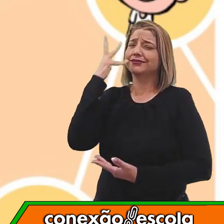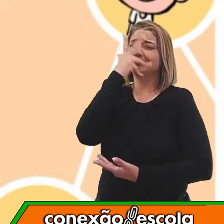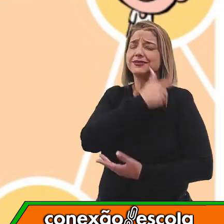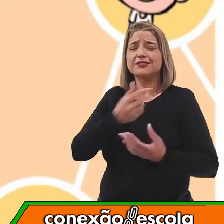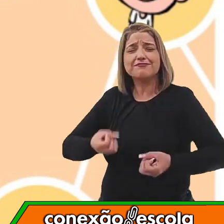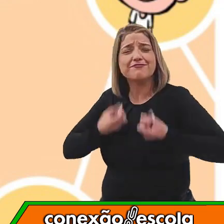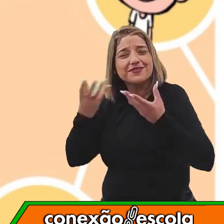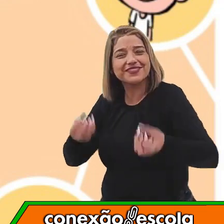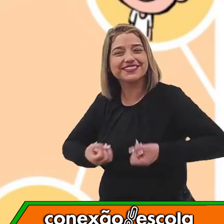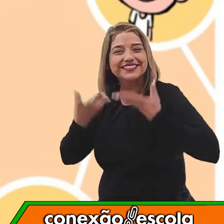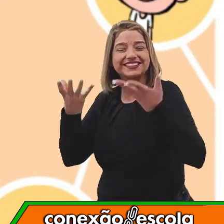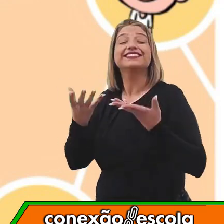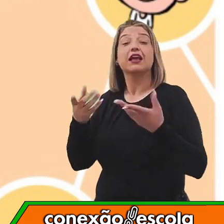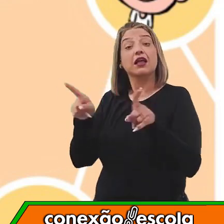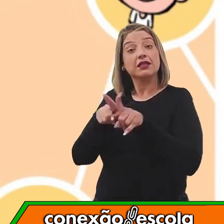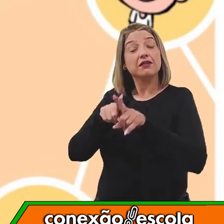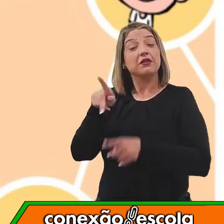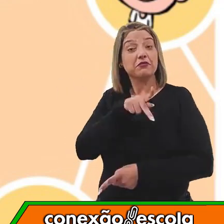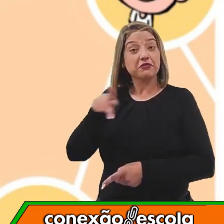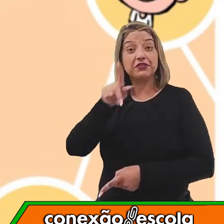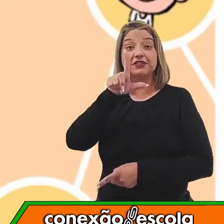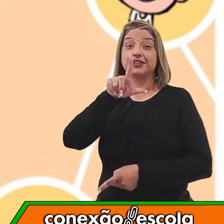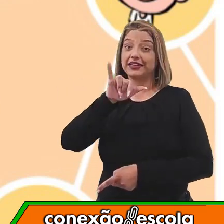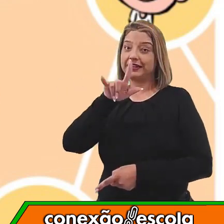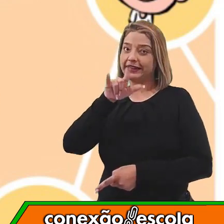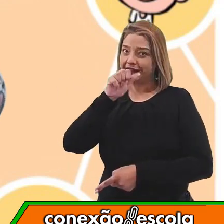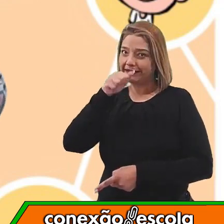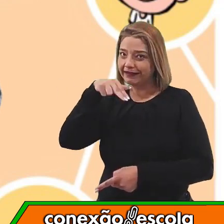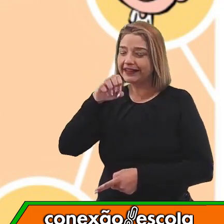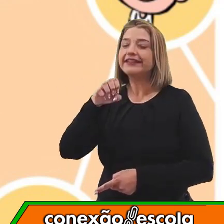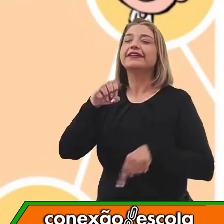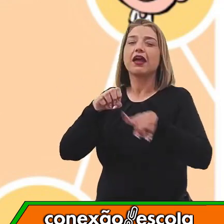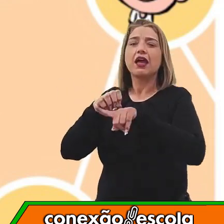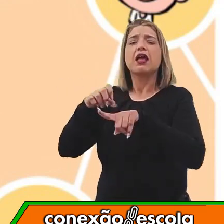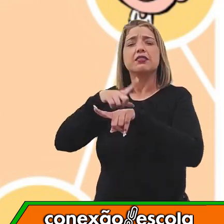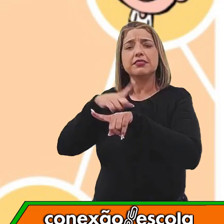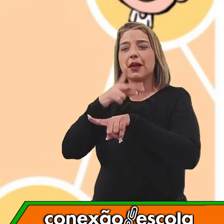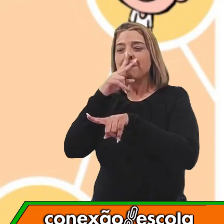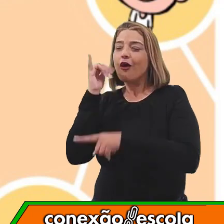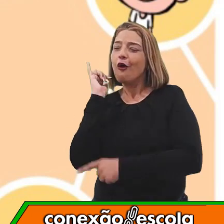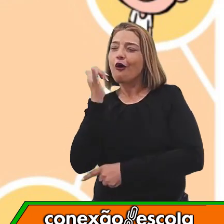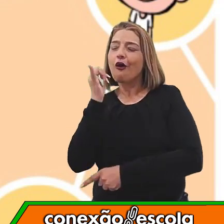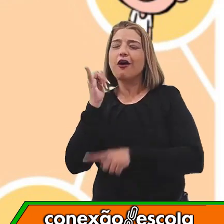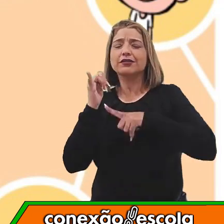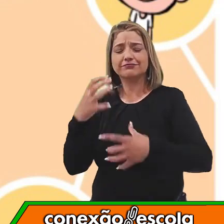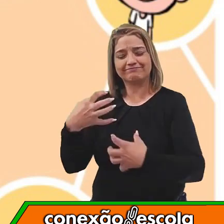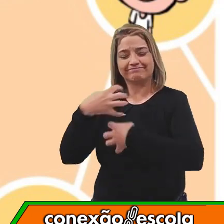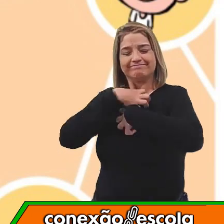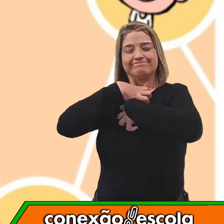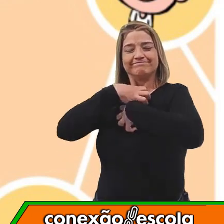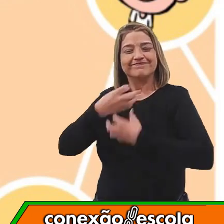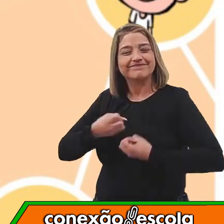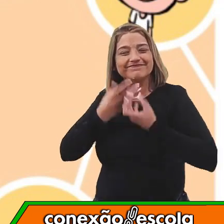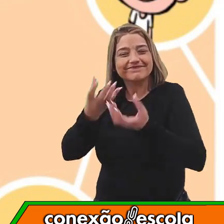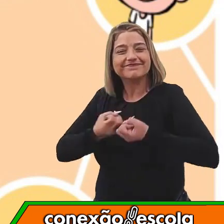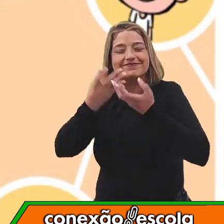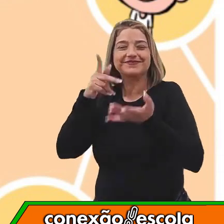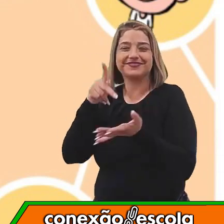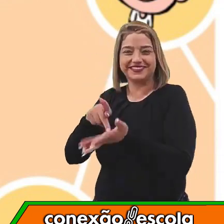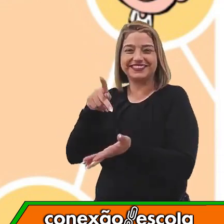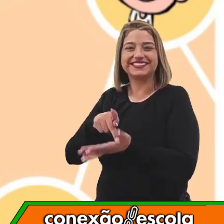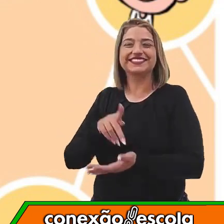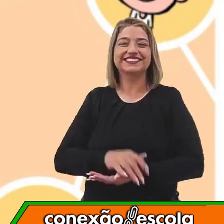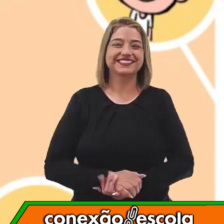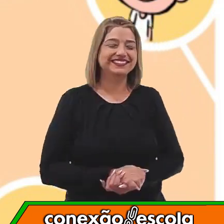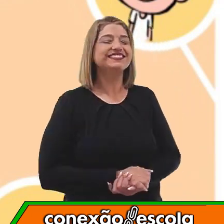cheias de poesia. E a professora Liliane Tosta, né, gente, que carrega em sua contação toda a poética que a história transmite. É